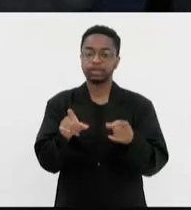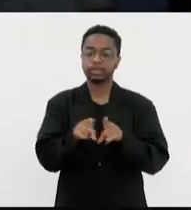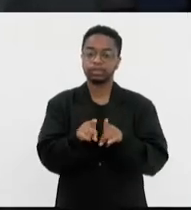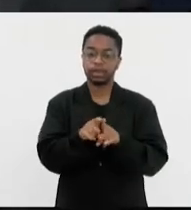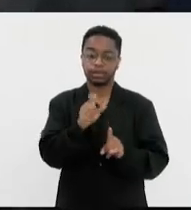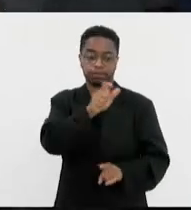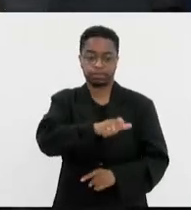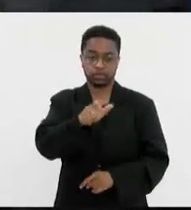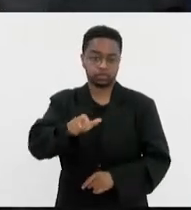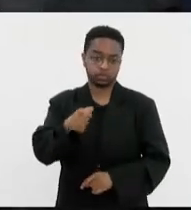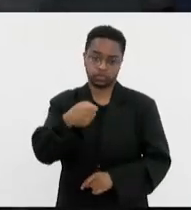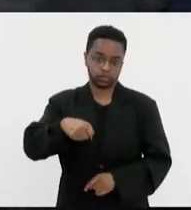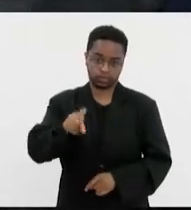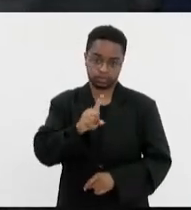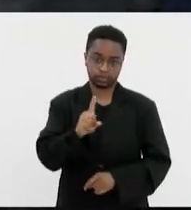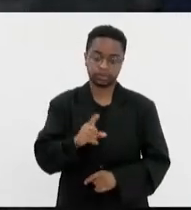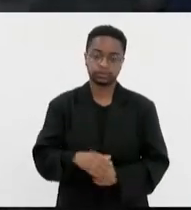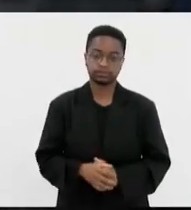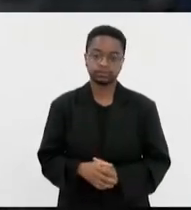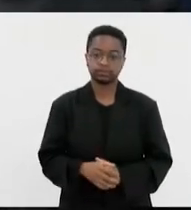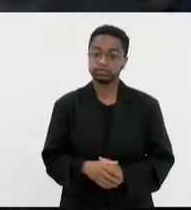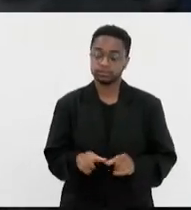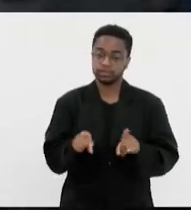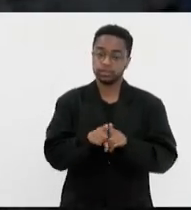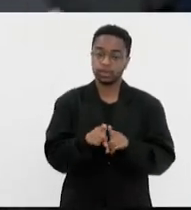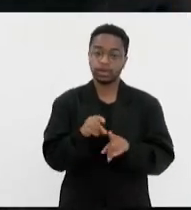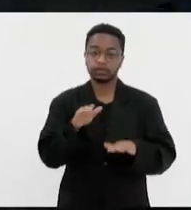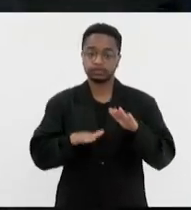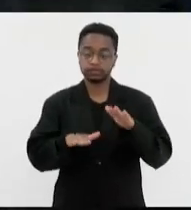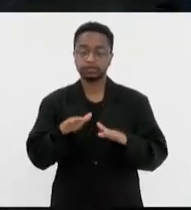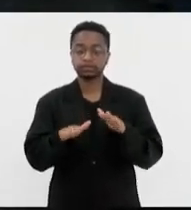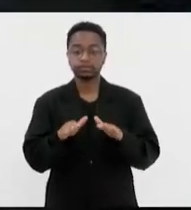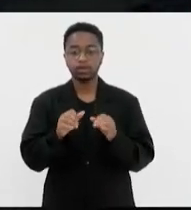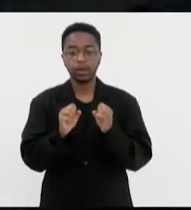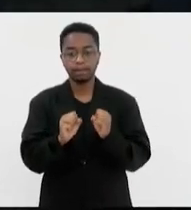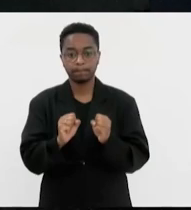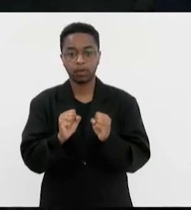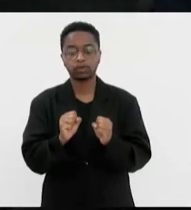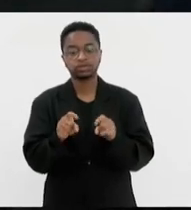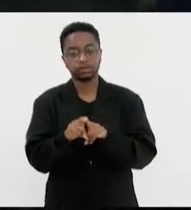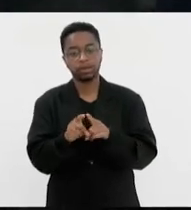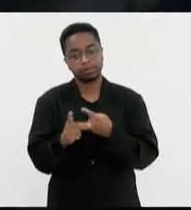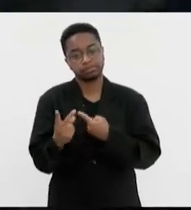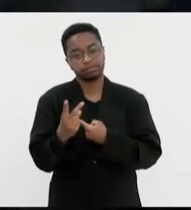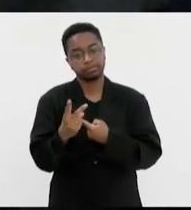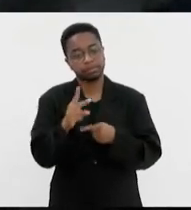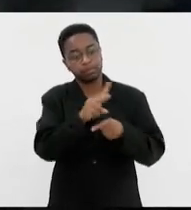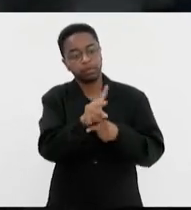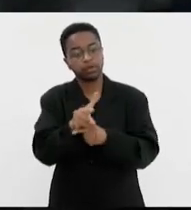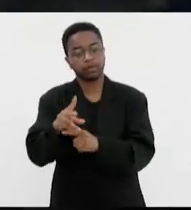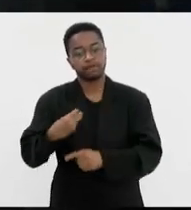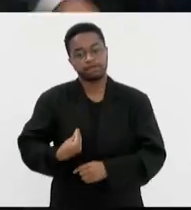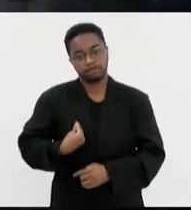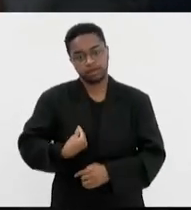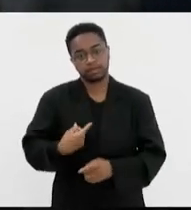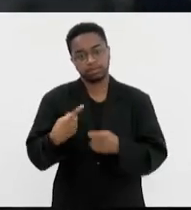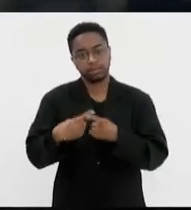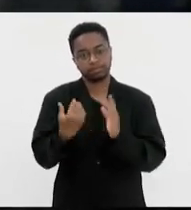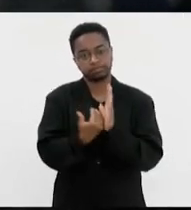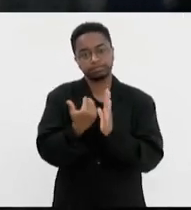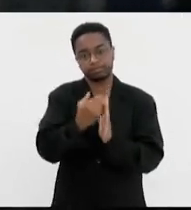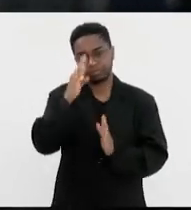própria pessoa, e poderia muitas das vezes, senhora presidente, até preservar vidas, que é de suma